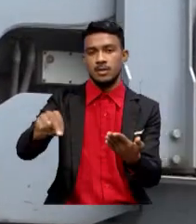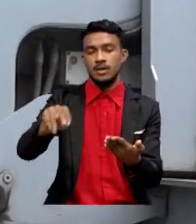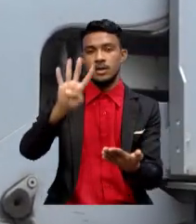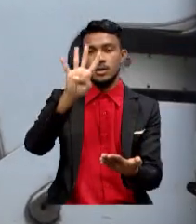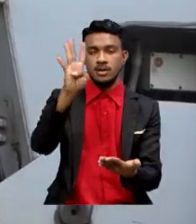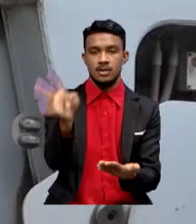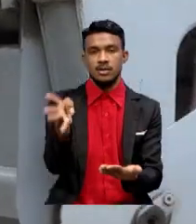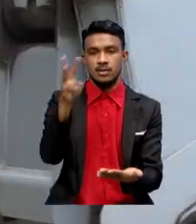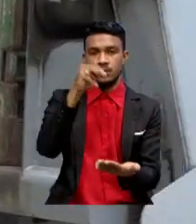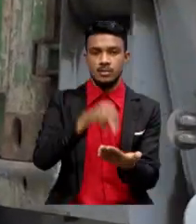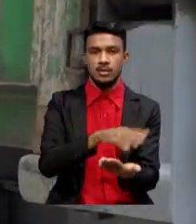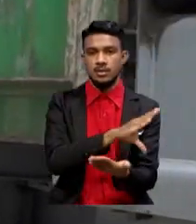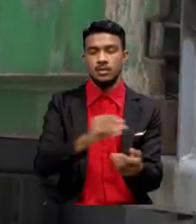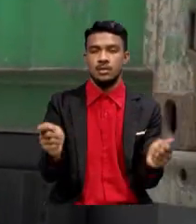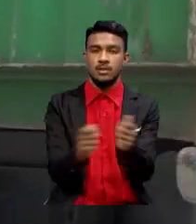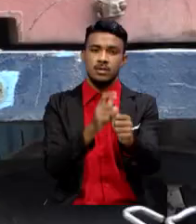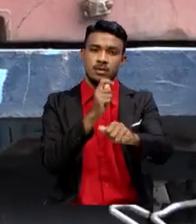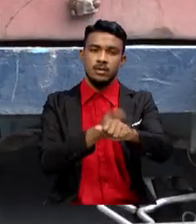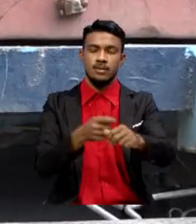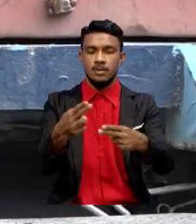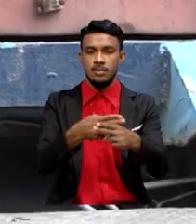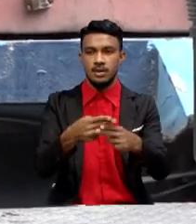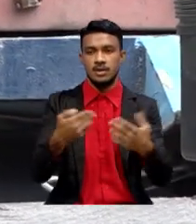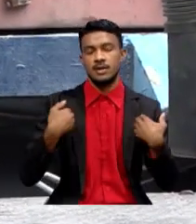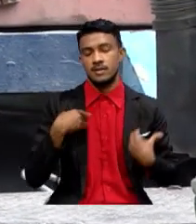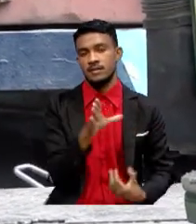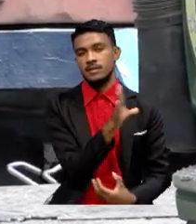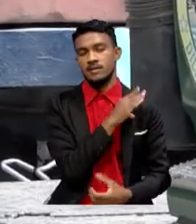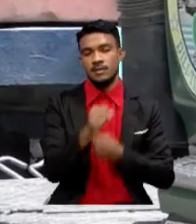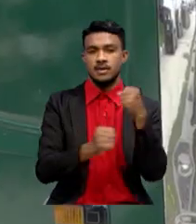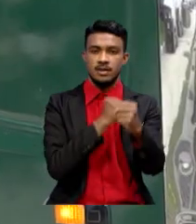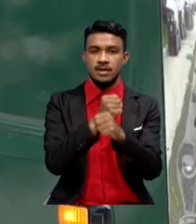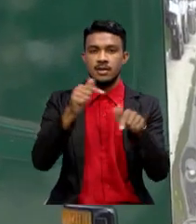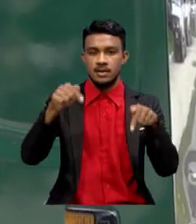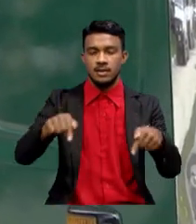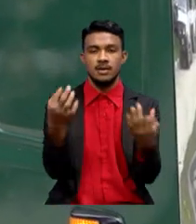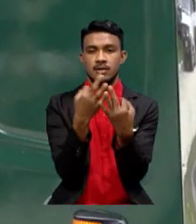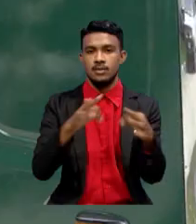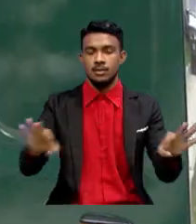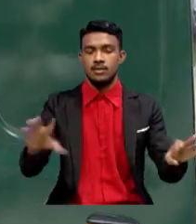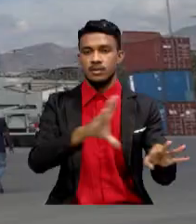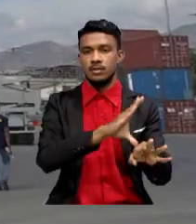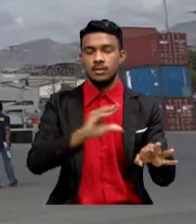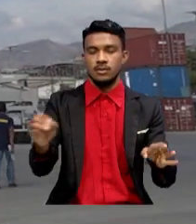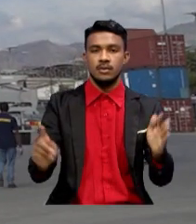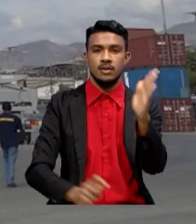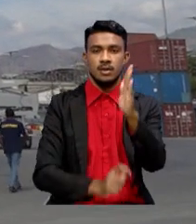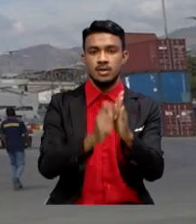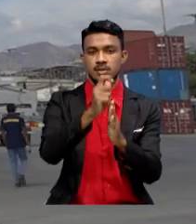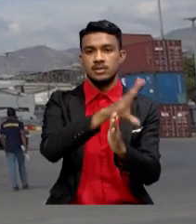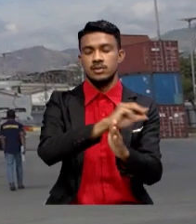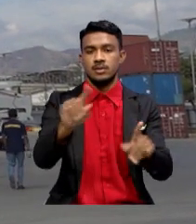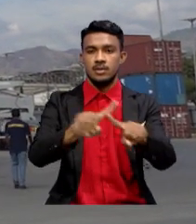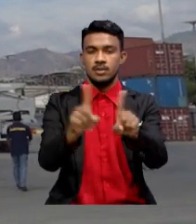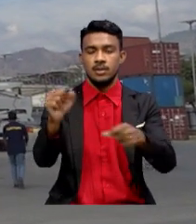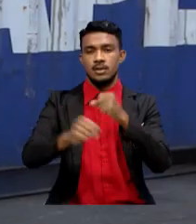resing, mas que duração tempo badak, e esperança tinang ne remata se cobre receita asliu, compara ho tinang